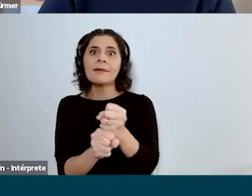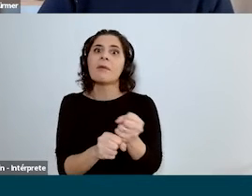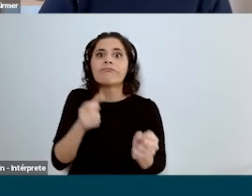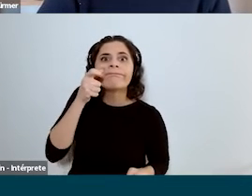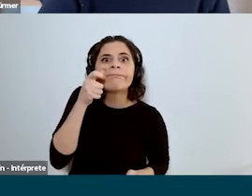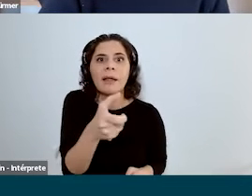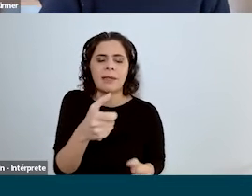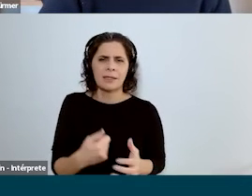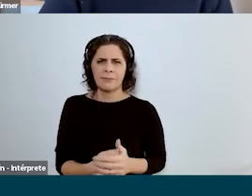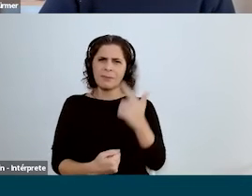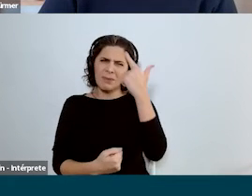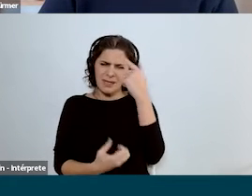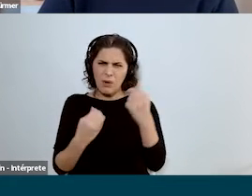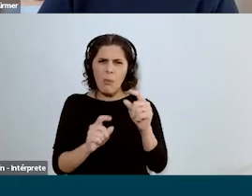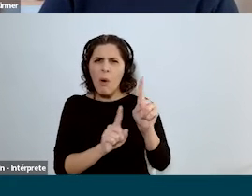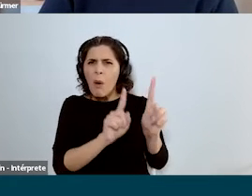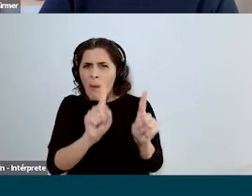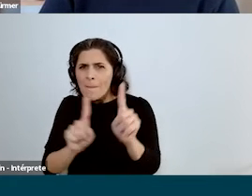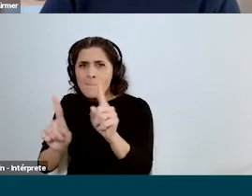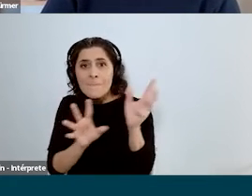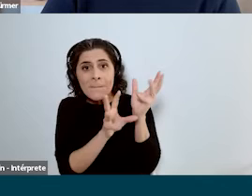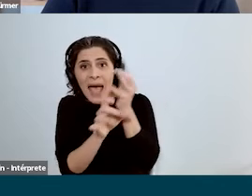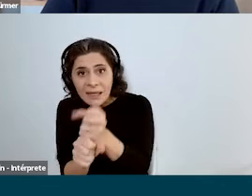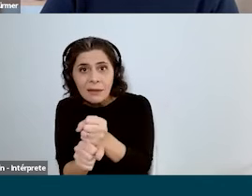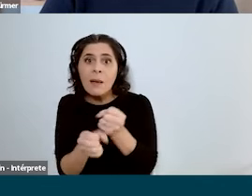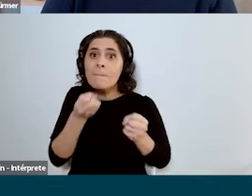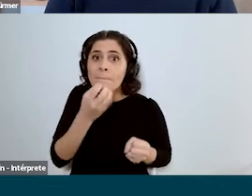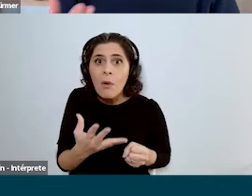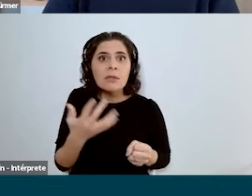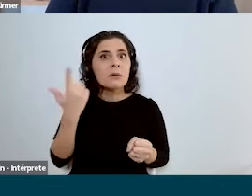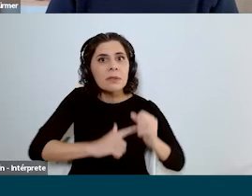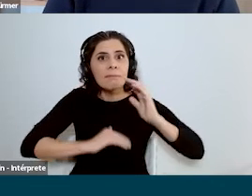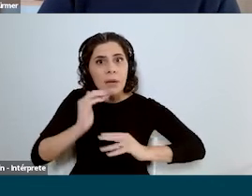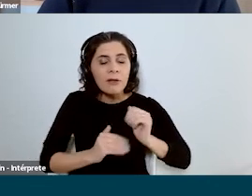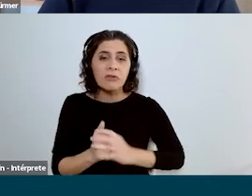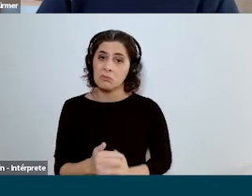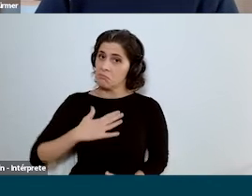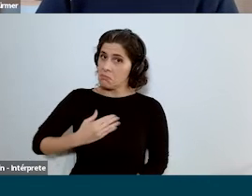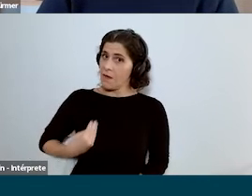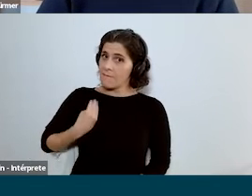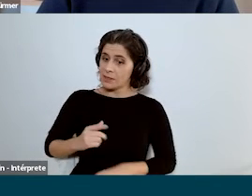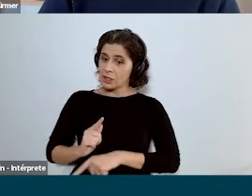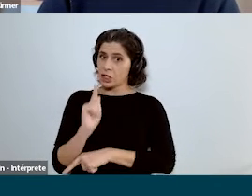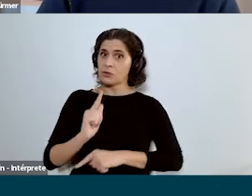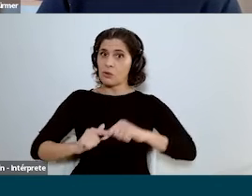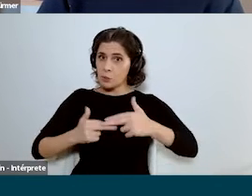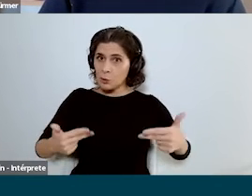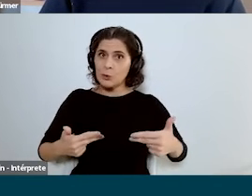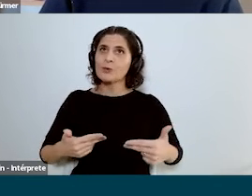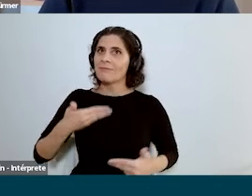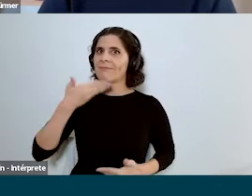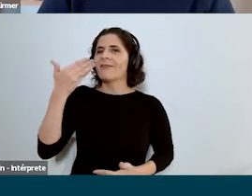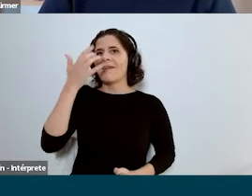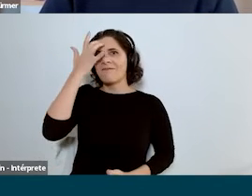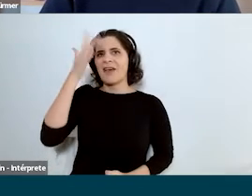porque ele foi muito importante para mim. Quando eu consegui entender como construir boas métricas e aplicar isso, minha vida como pessoa gestora de produto